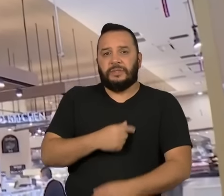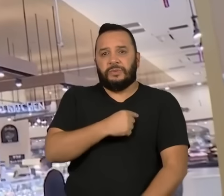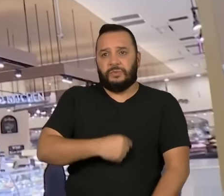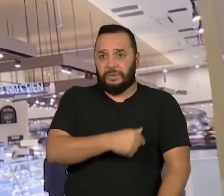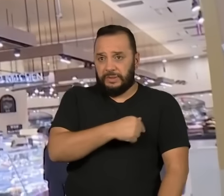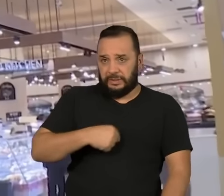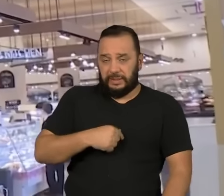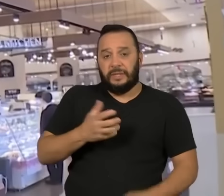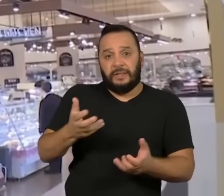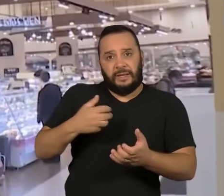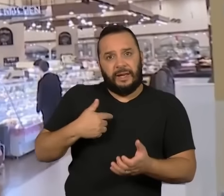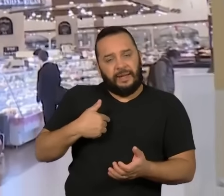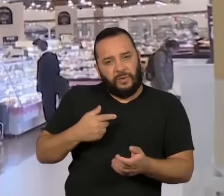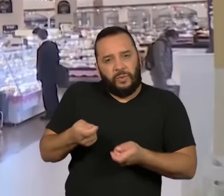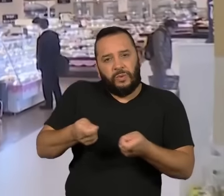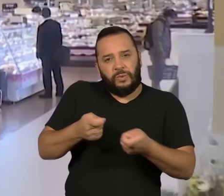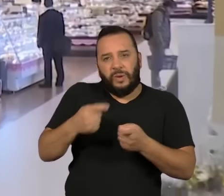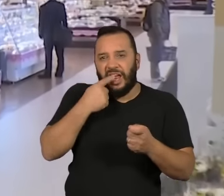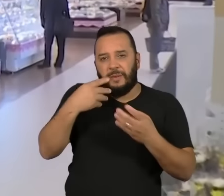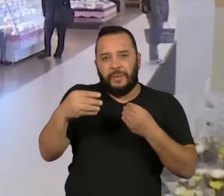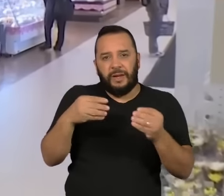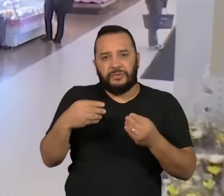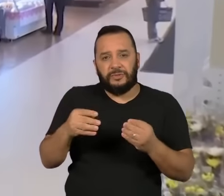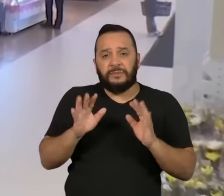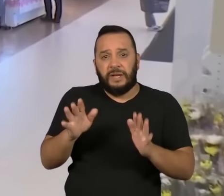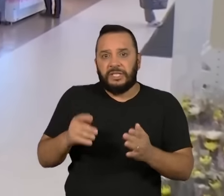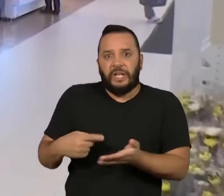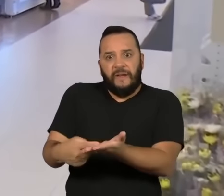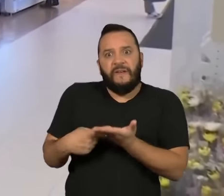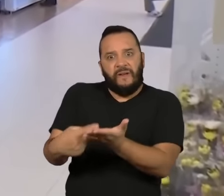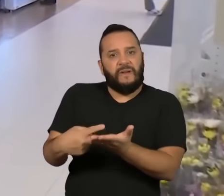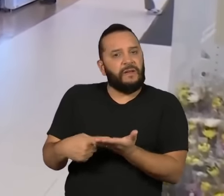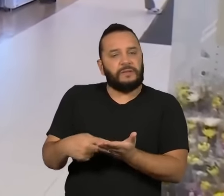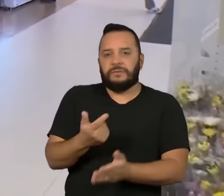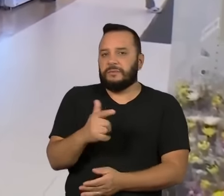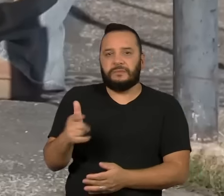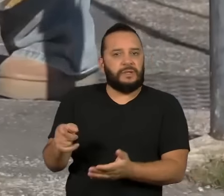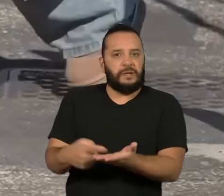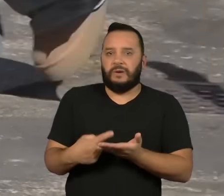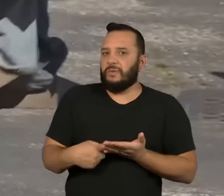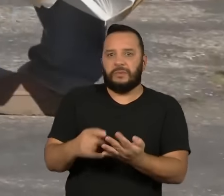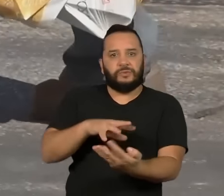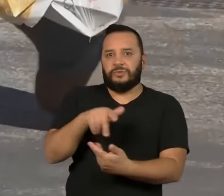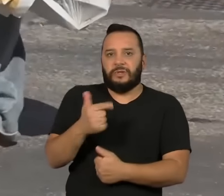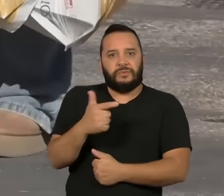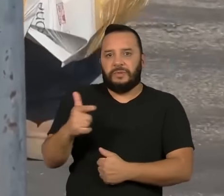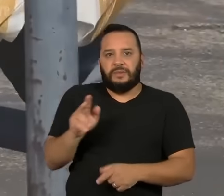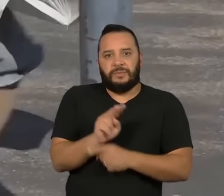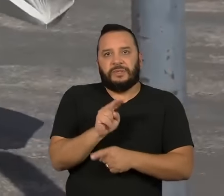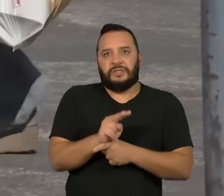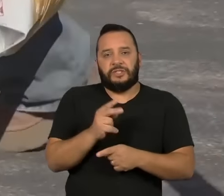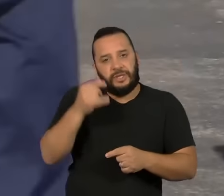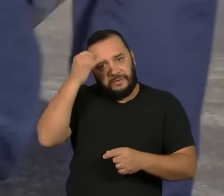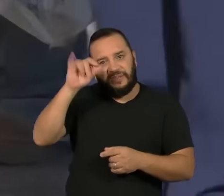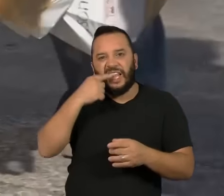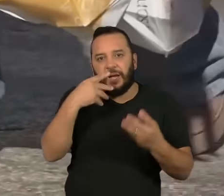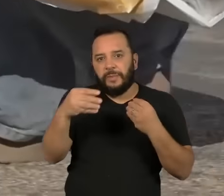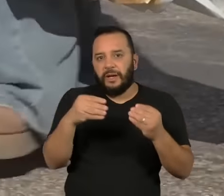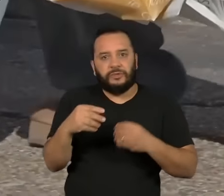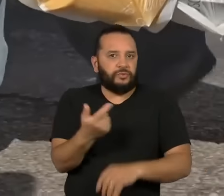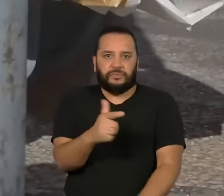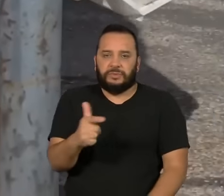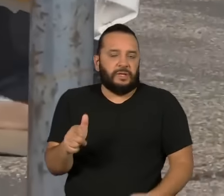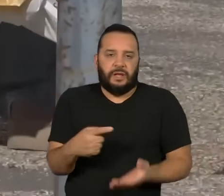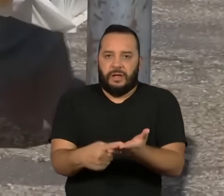da poluição plástica fracassam. Não haverá um acordo mundial para proteger a saúde humana e